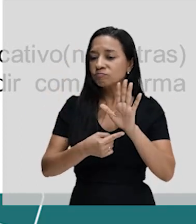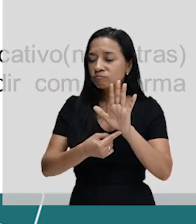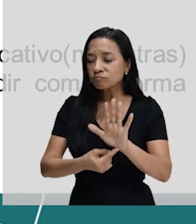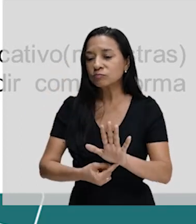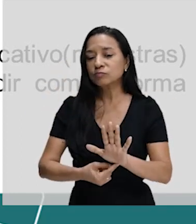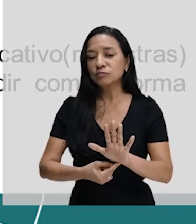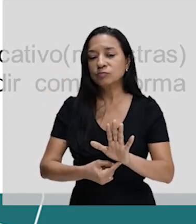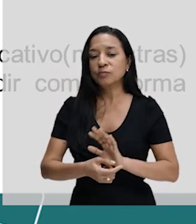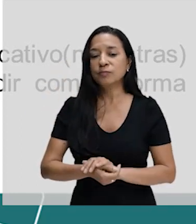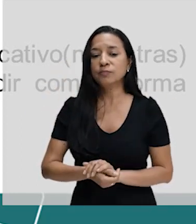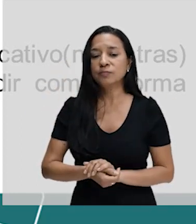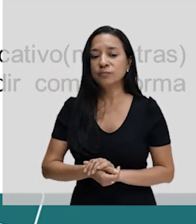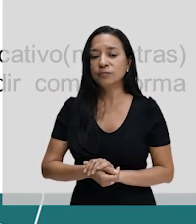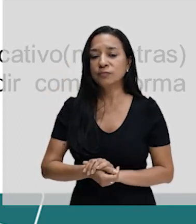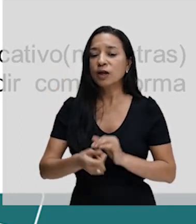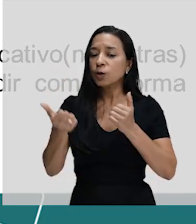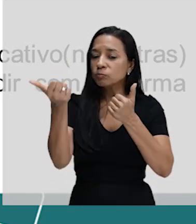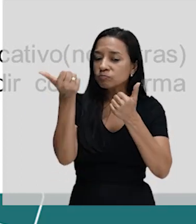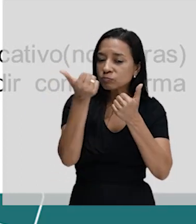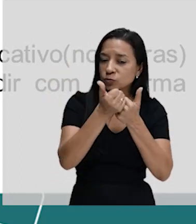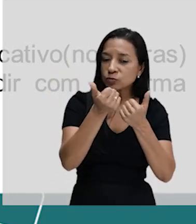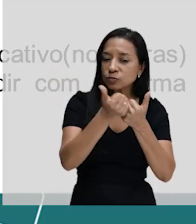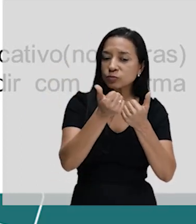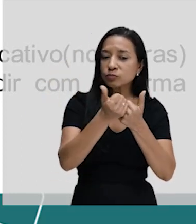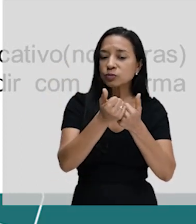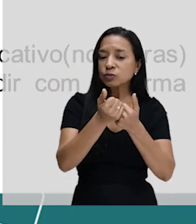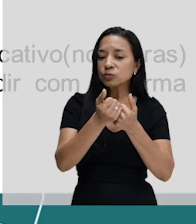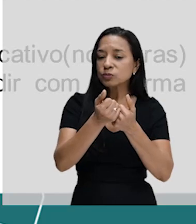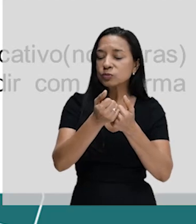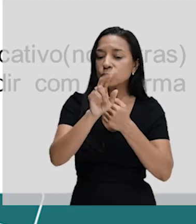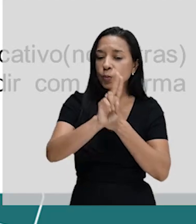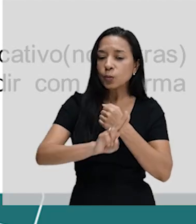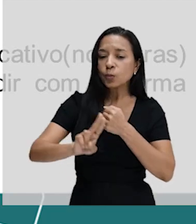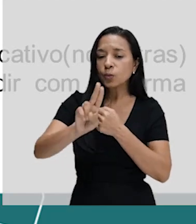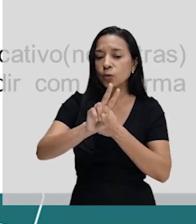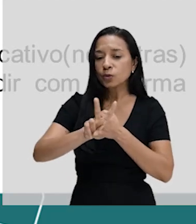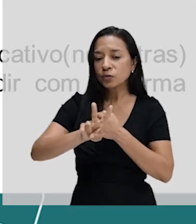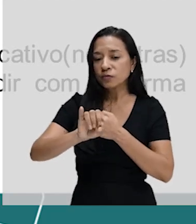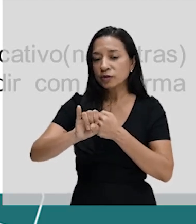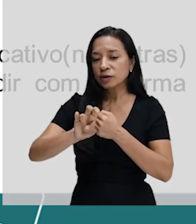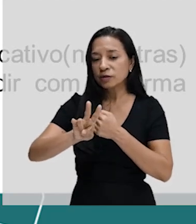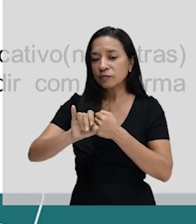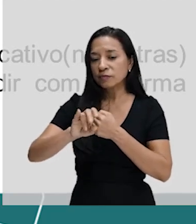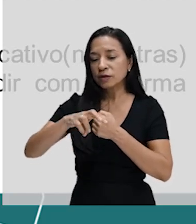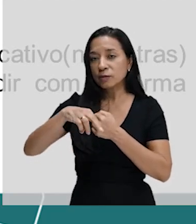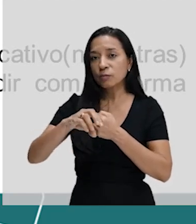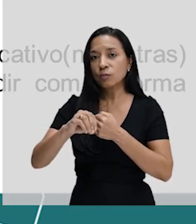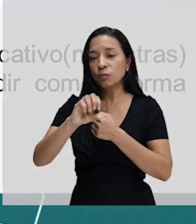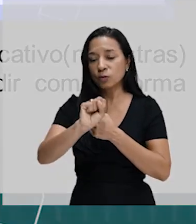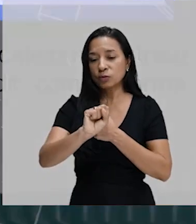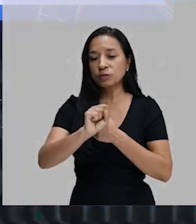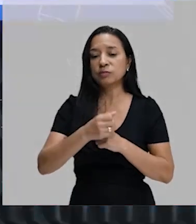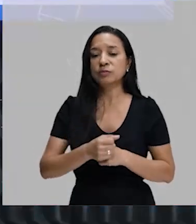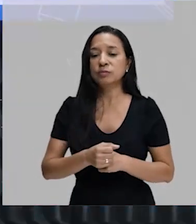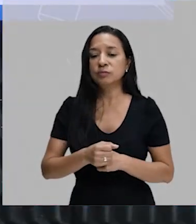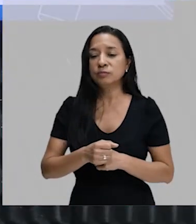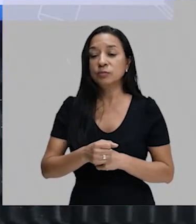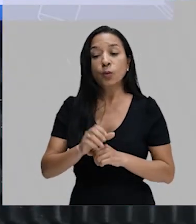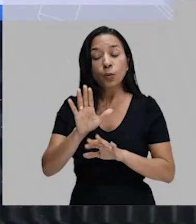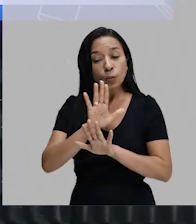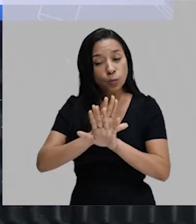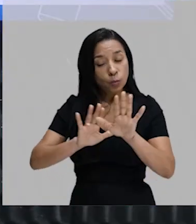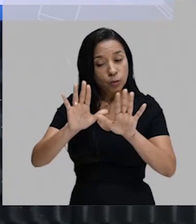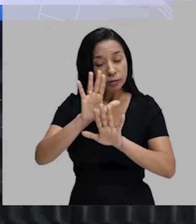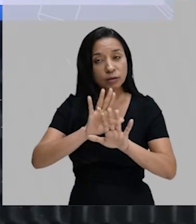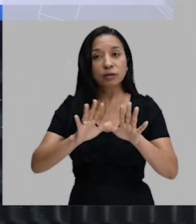a forma vivimos. Nosotros, nosotras e nosotros vivimos. E tome cuidado